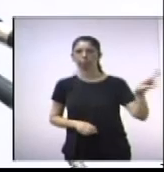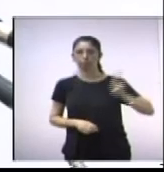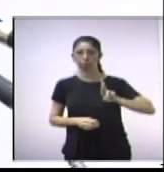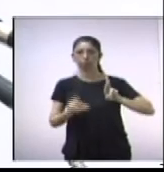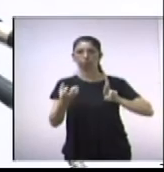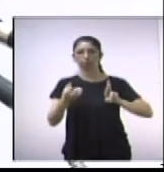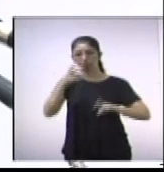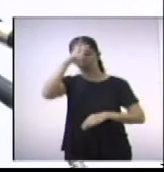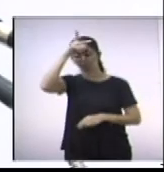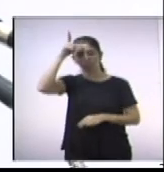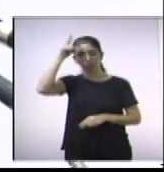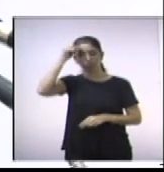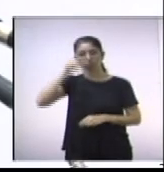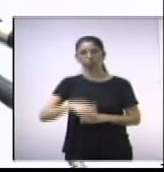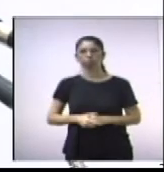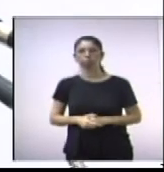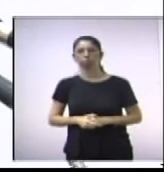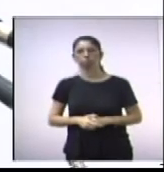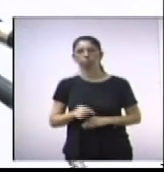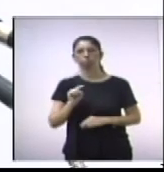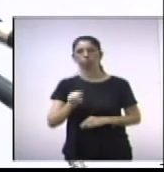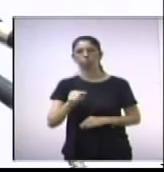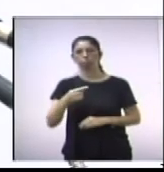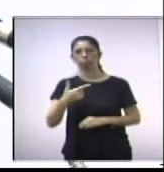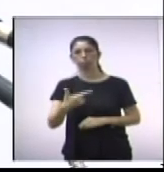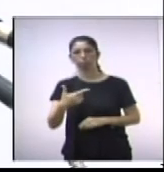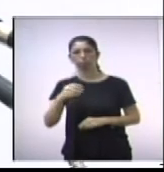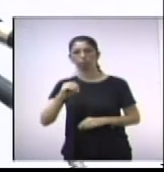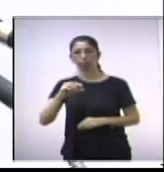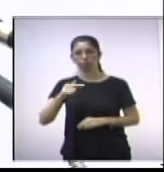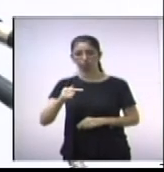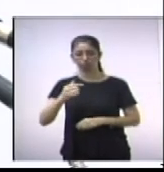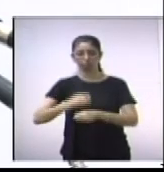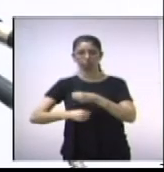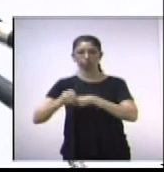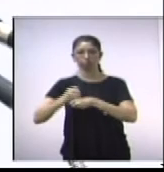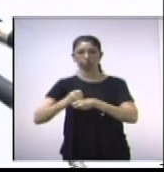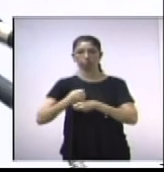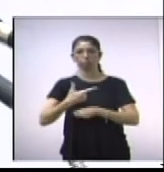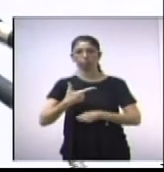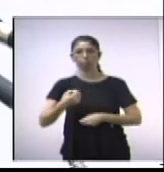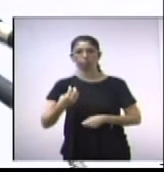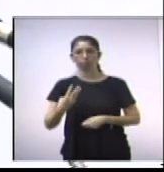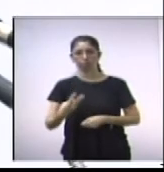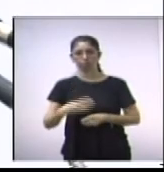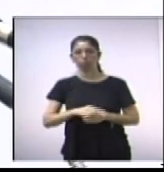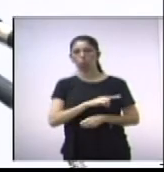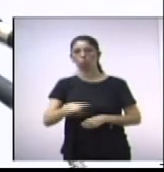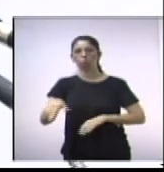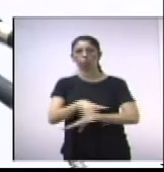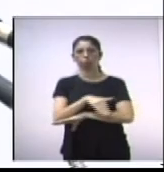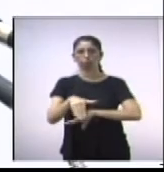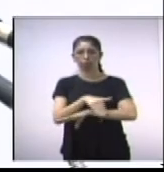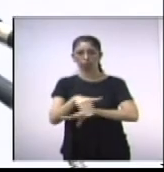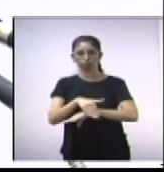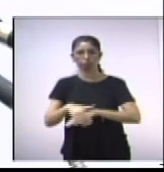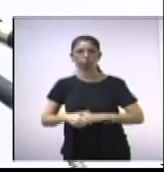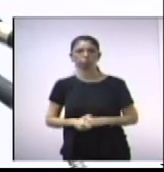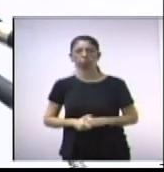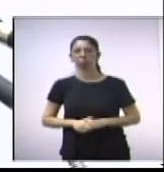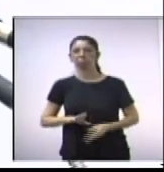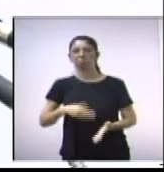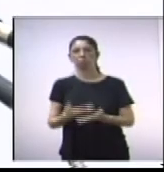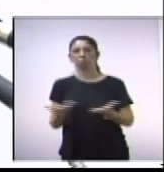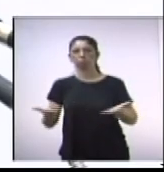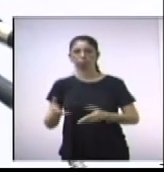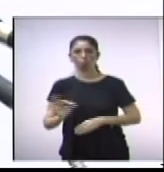executivo informações sobre a indicação número 1207/2013, que sugeriu a denominação de Davi Ming ao logradouro da